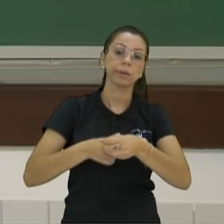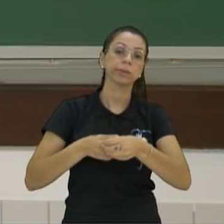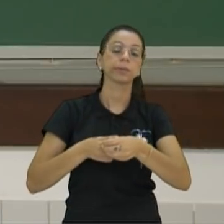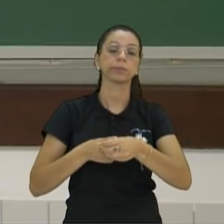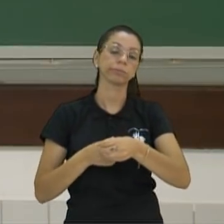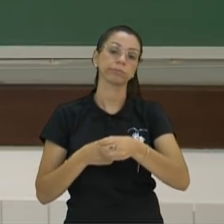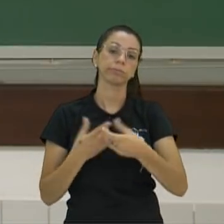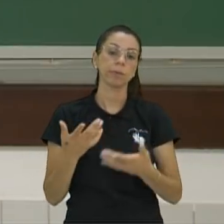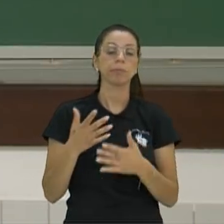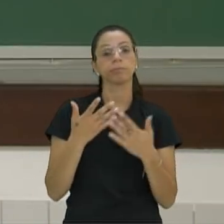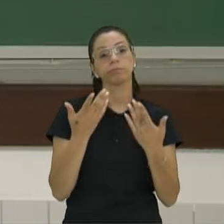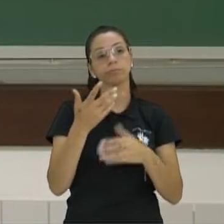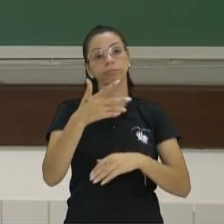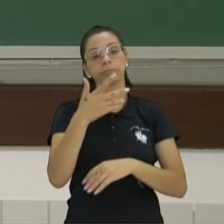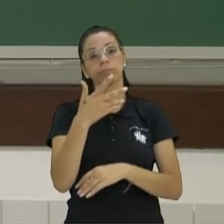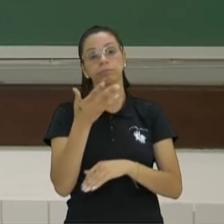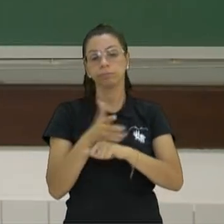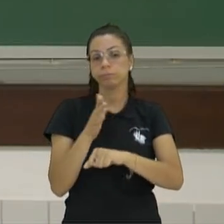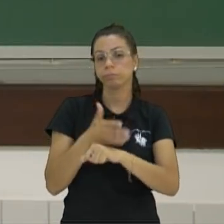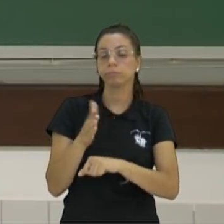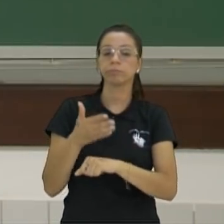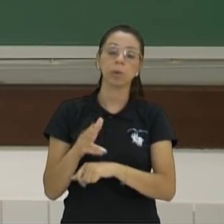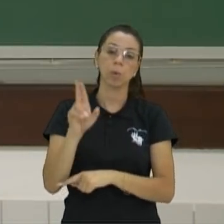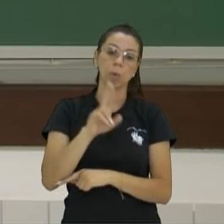o pessoal praticando o slackline lá,